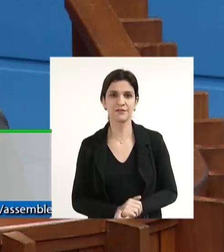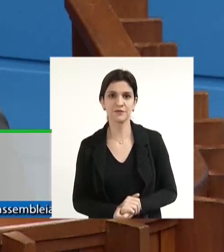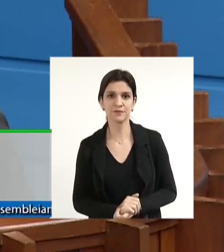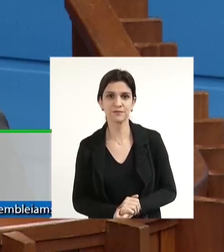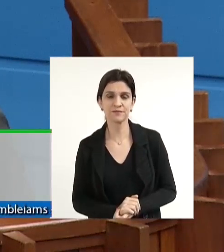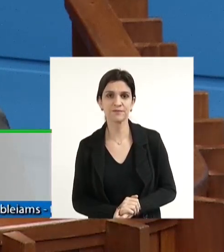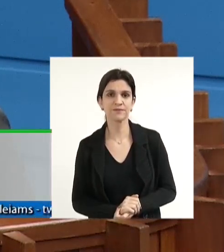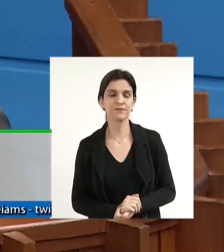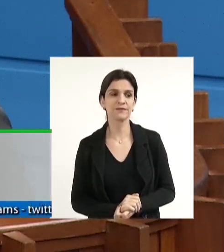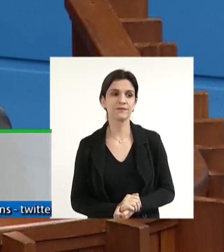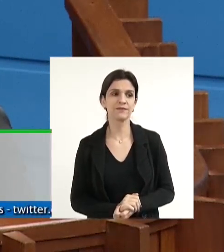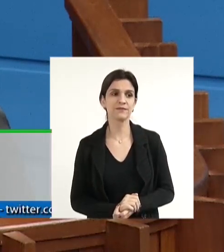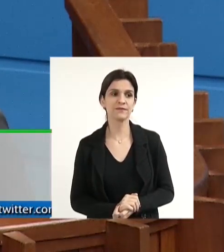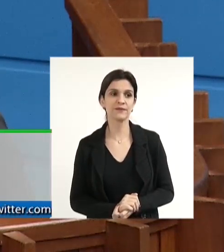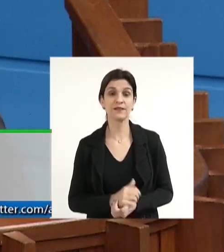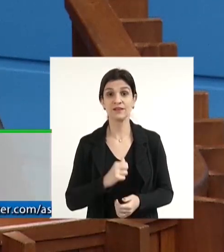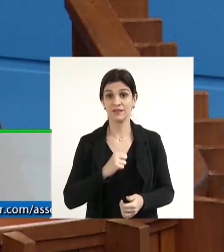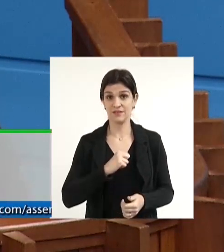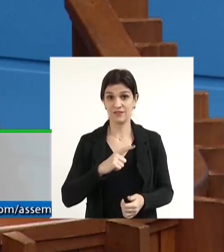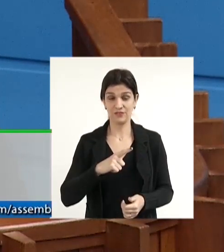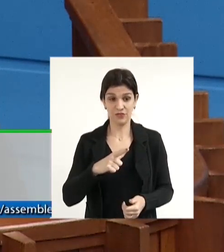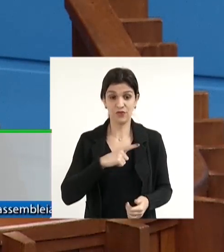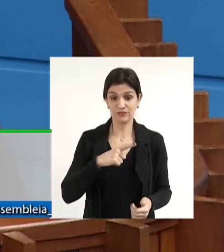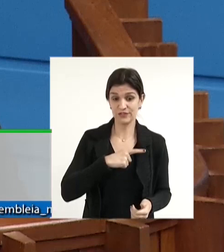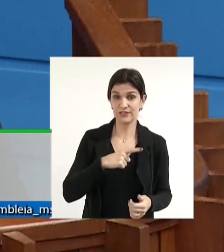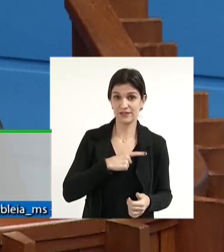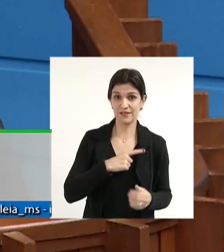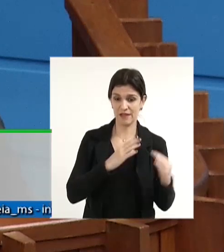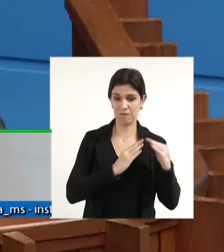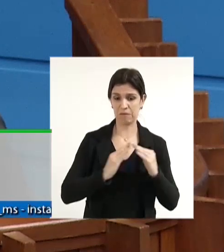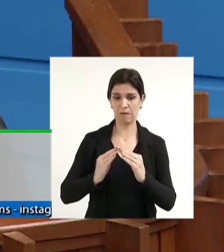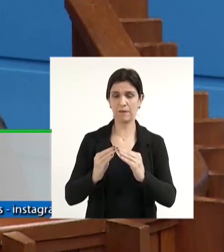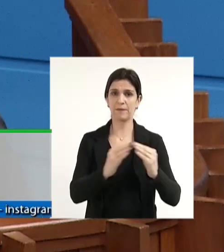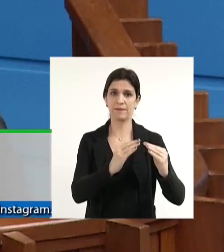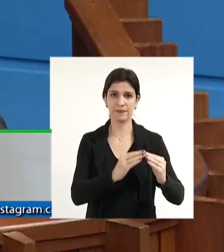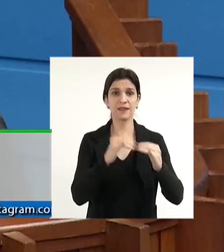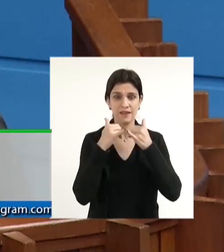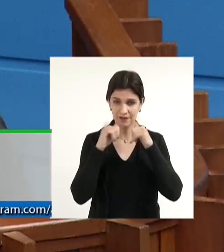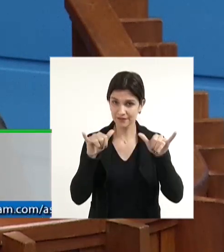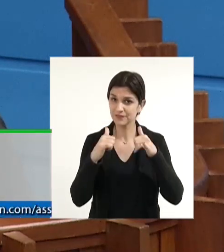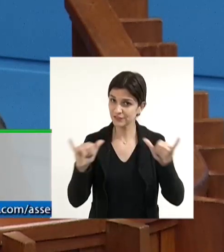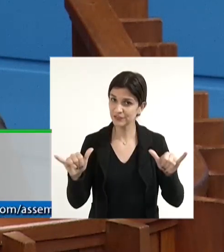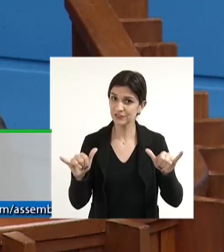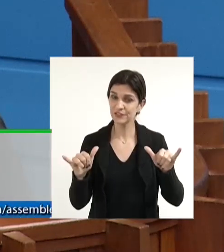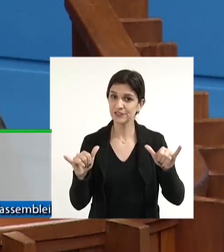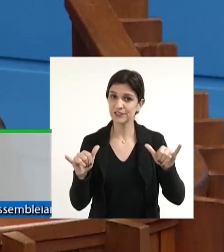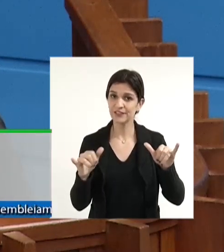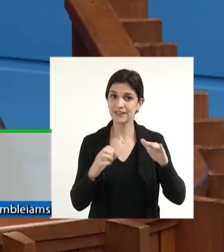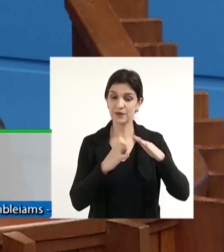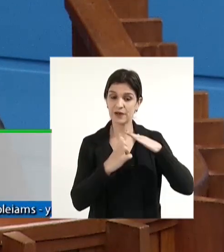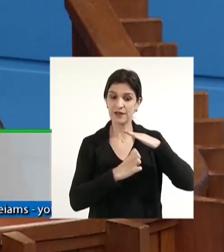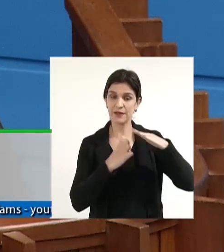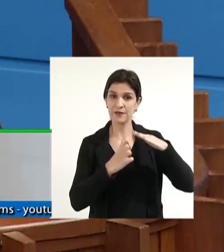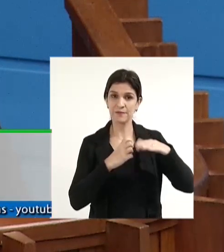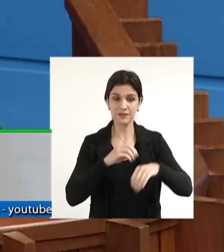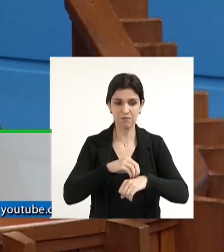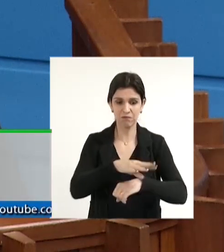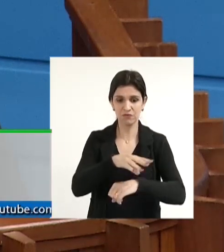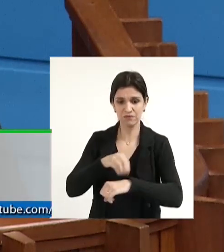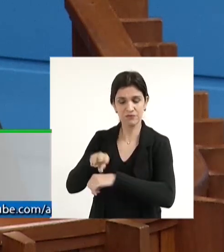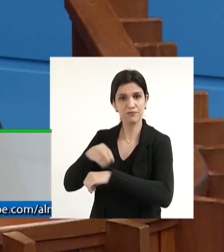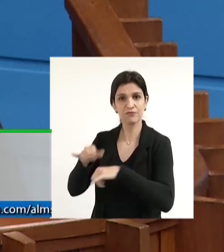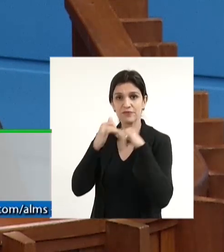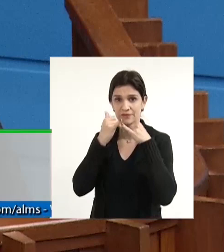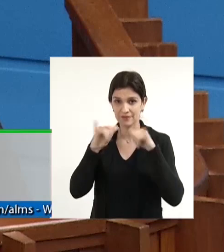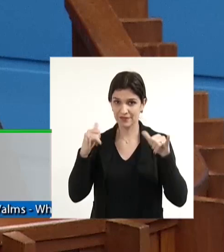tem a sua energia através da Energisa, ou você não tem. Só ela detém este monopólio. Então, você não tem opção.